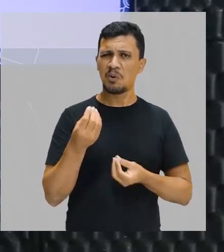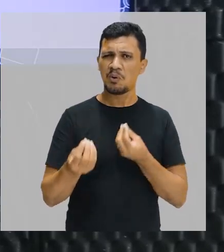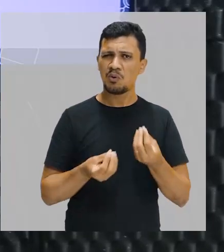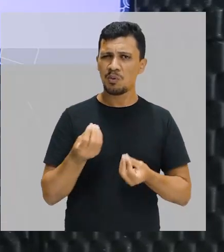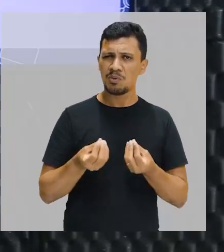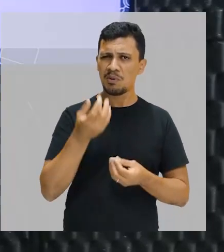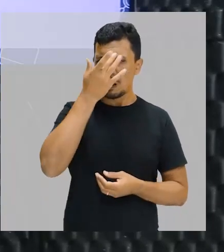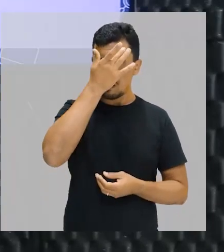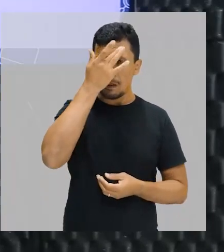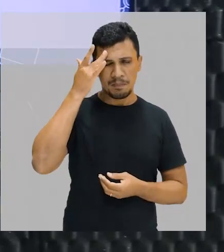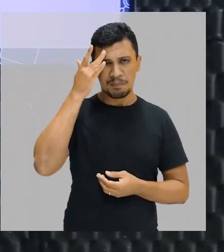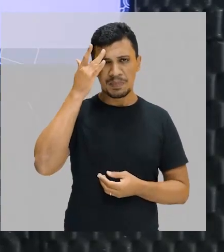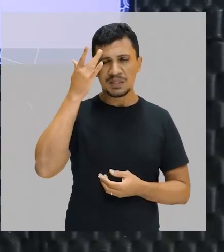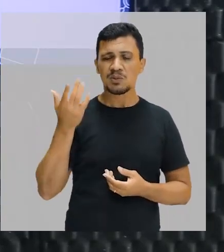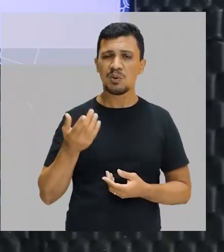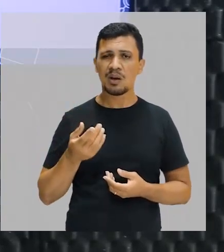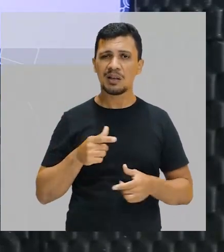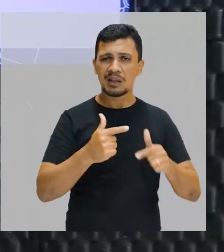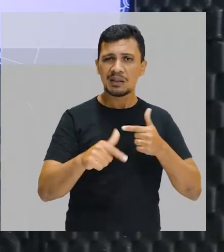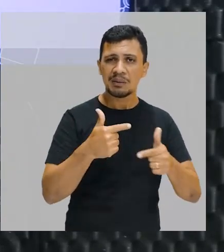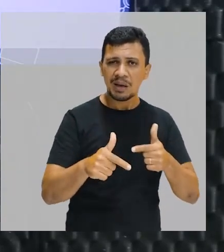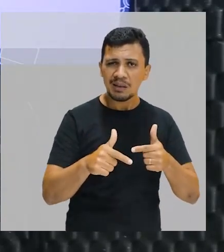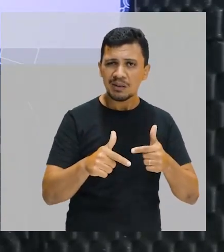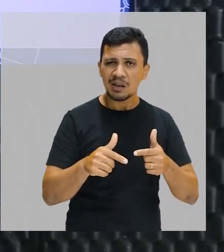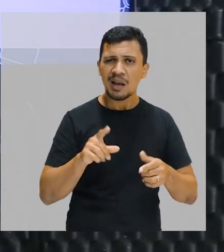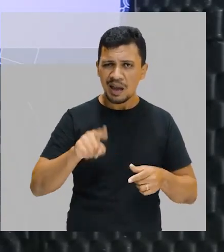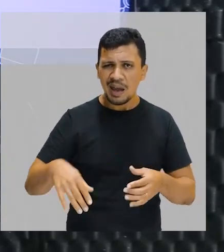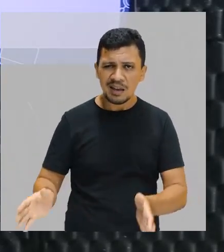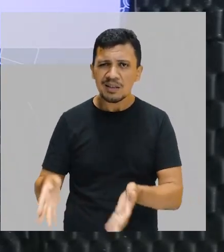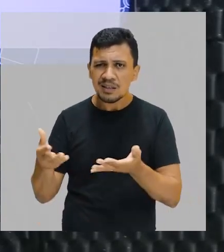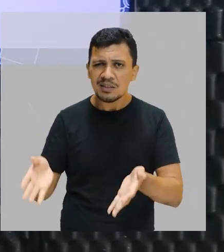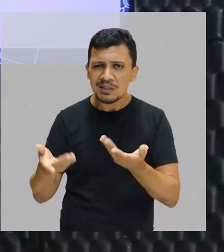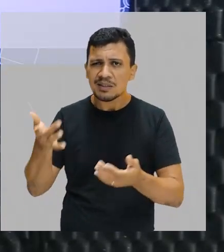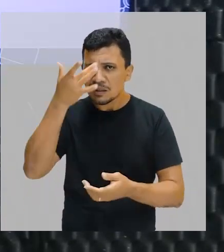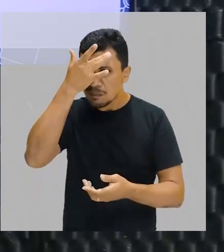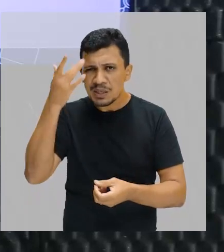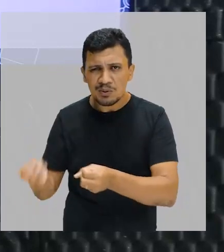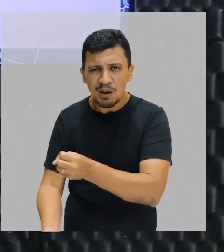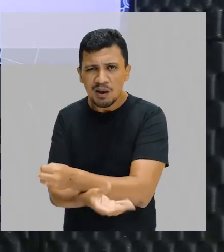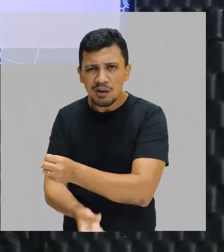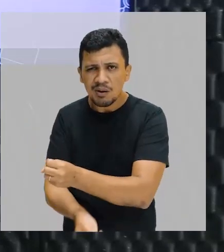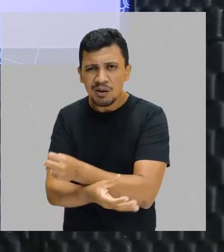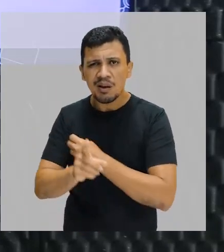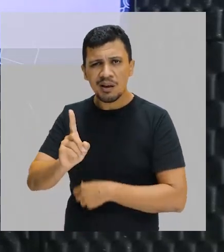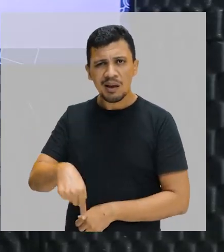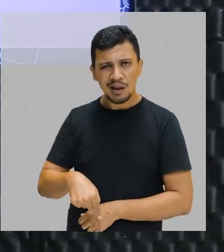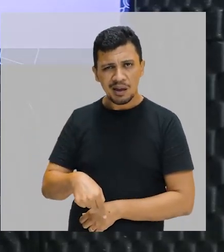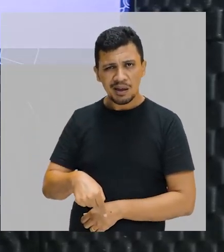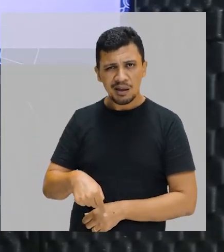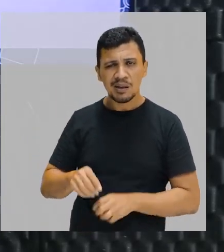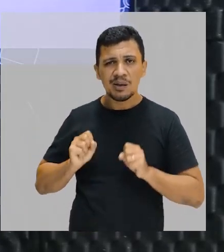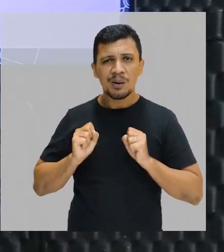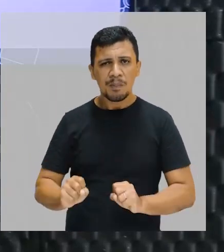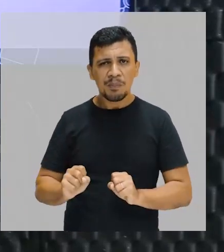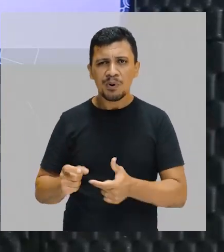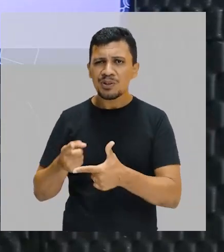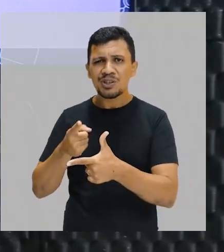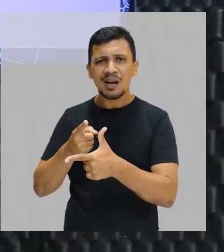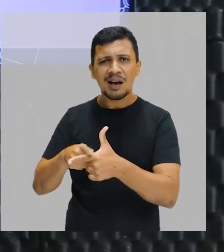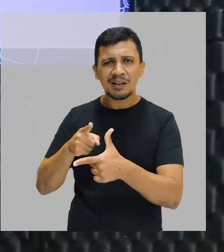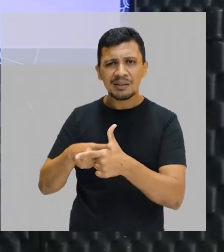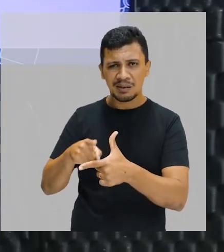público. É incitando a galera a ser corrupto, não é certo, né? Uma coisa assim. Pois pode atrapalhar. Aí, ó.